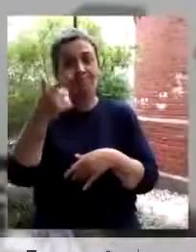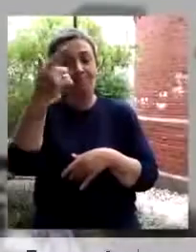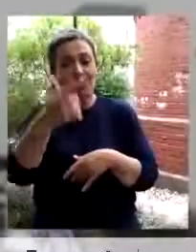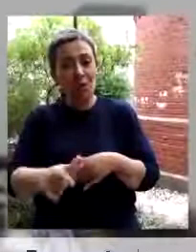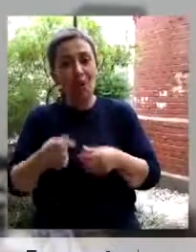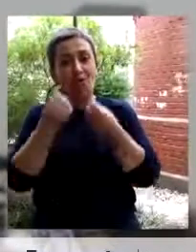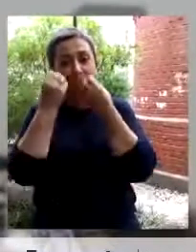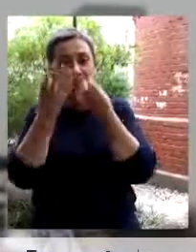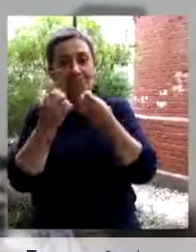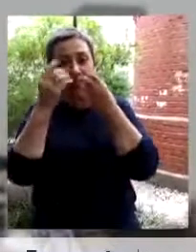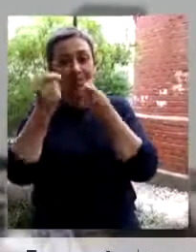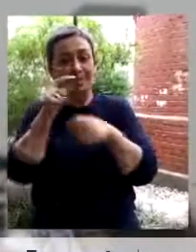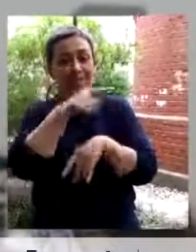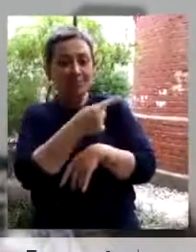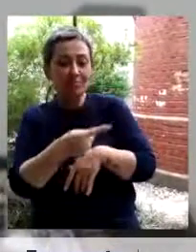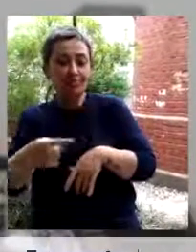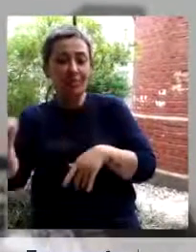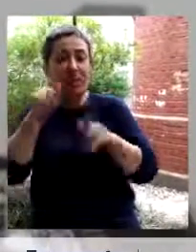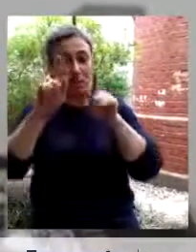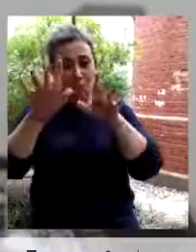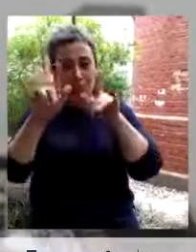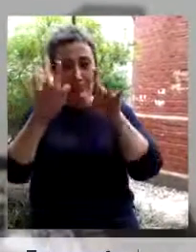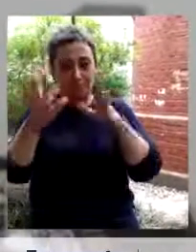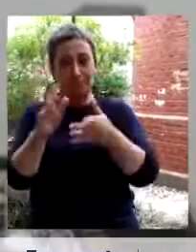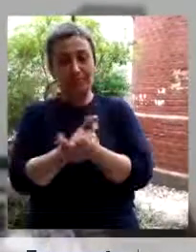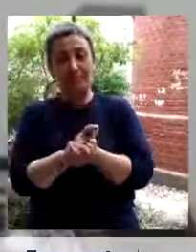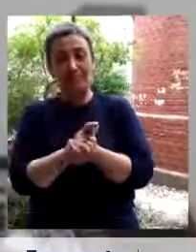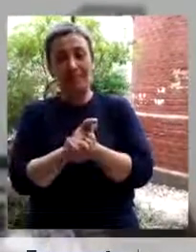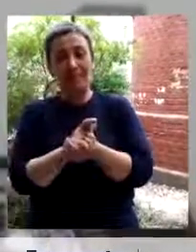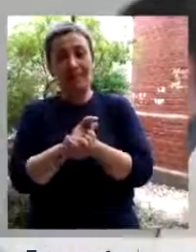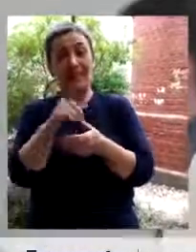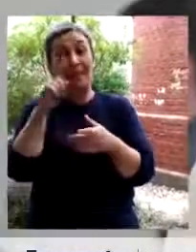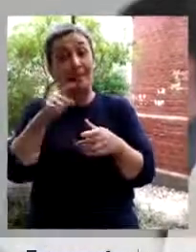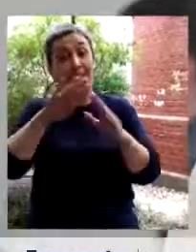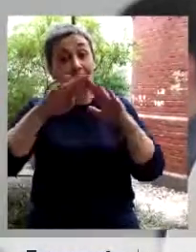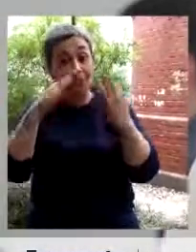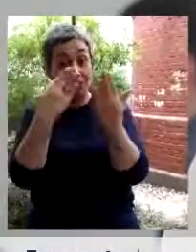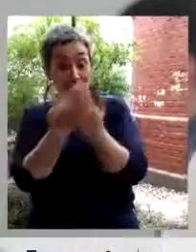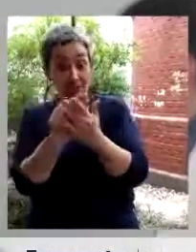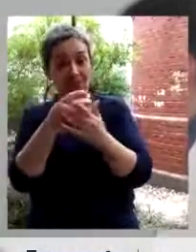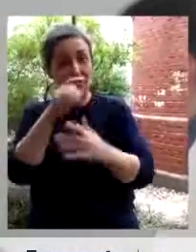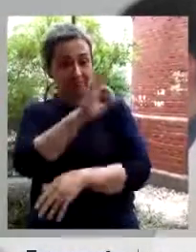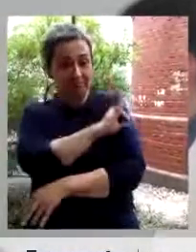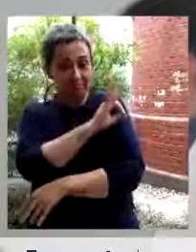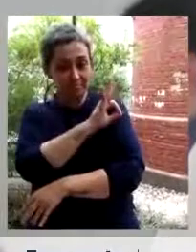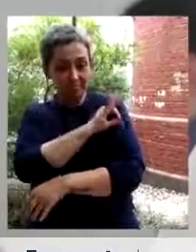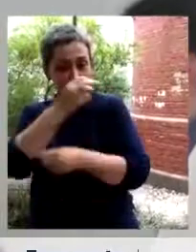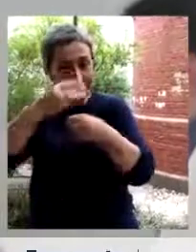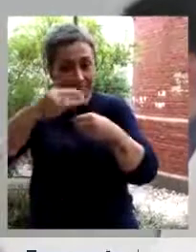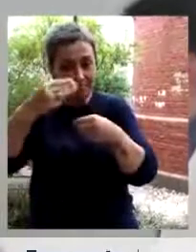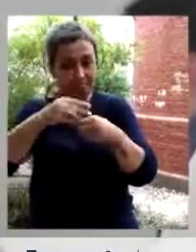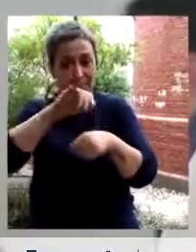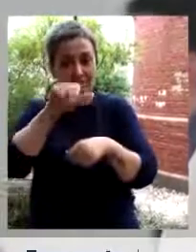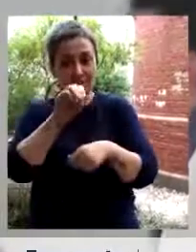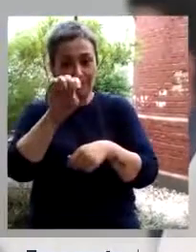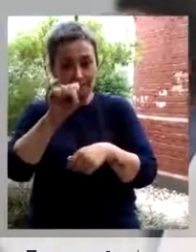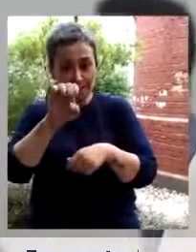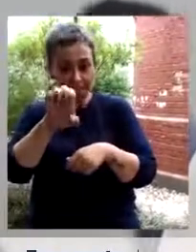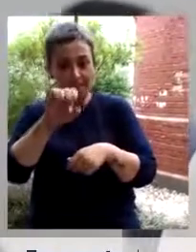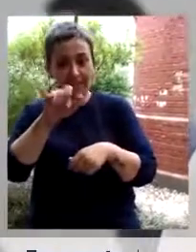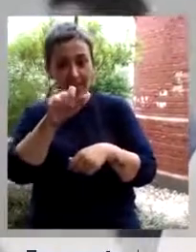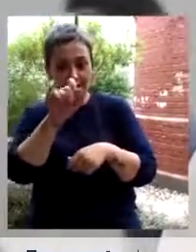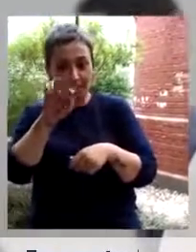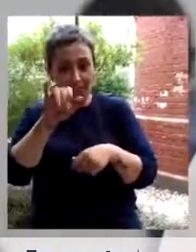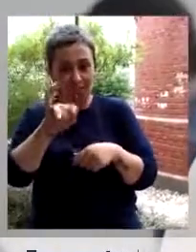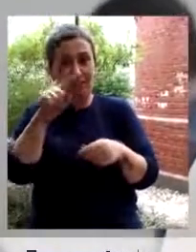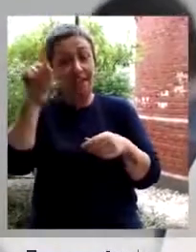Esta é mais uma edição do Giro da Semana em Guarulhos. A Escola da Prefeitura José Jorge Pereira,